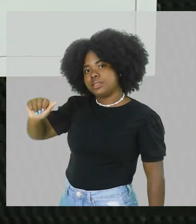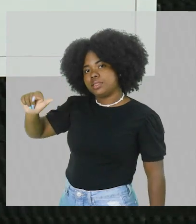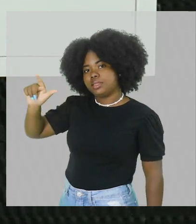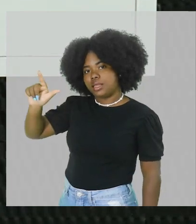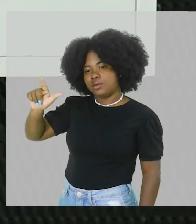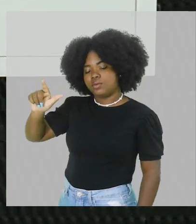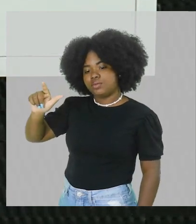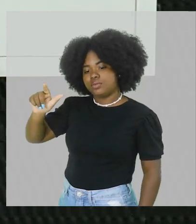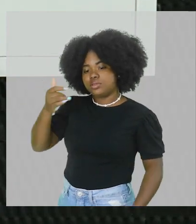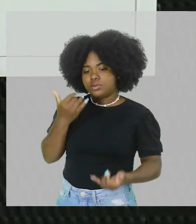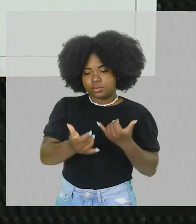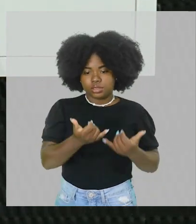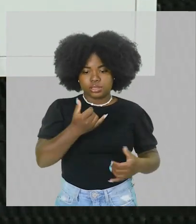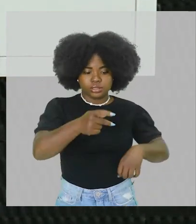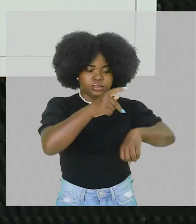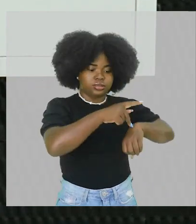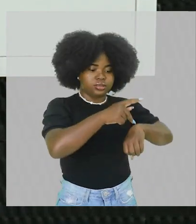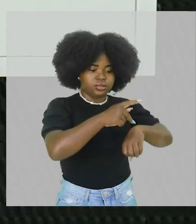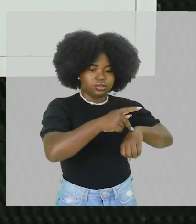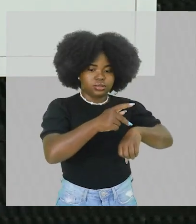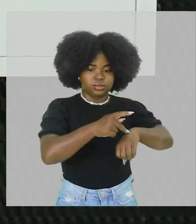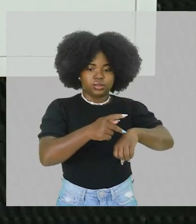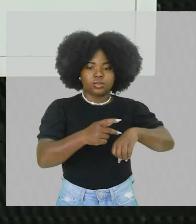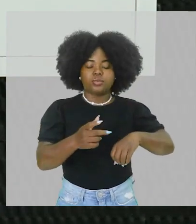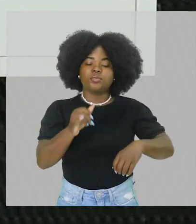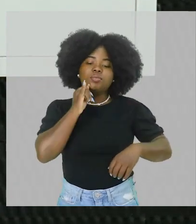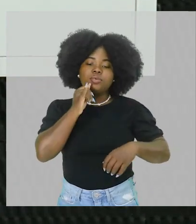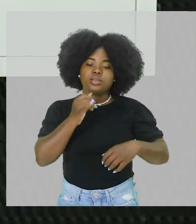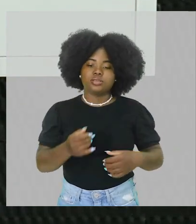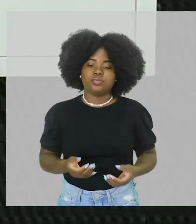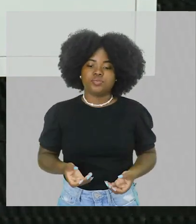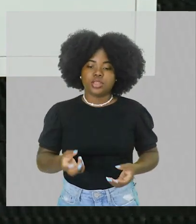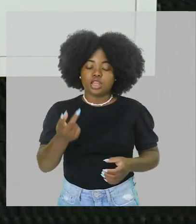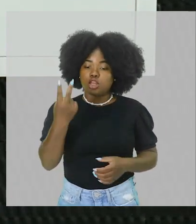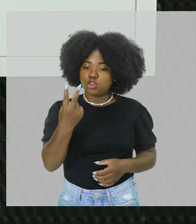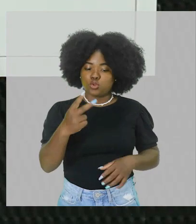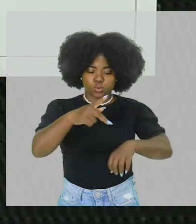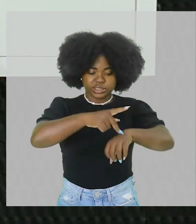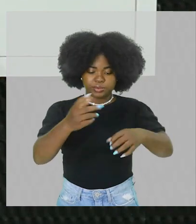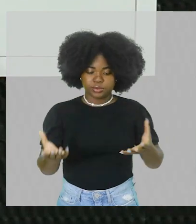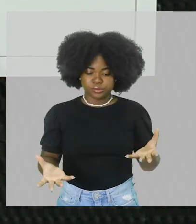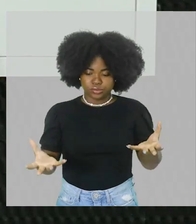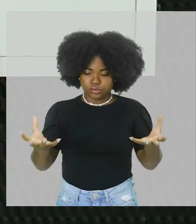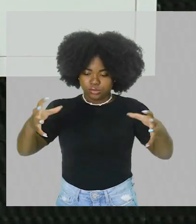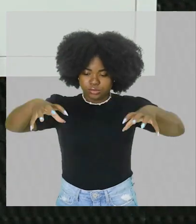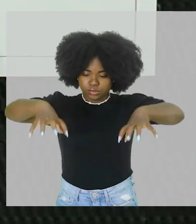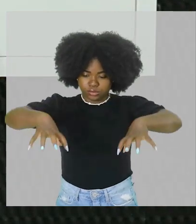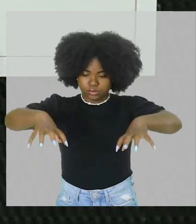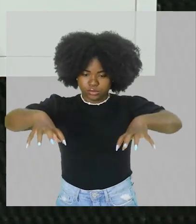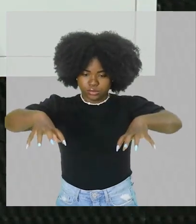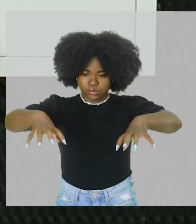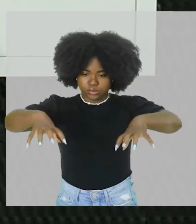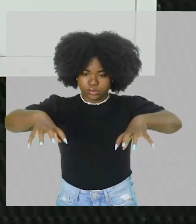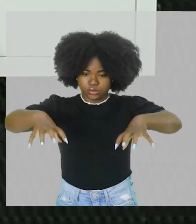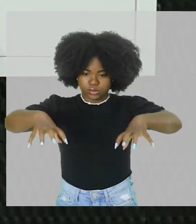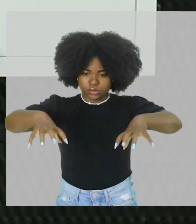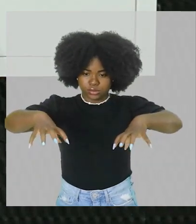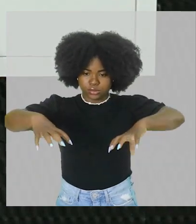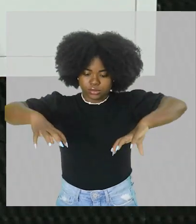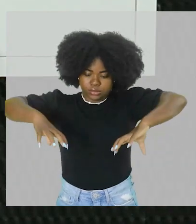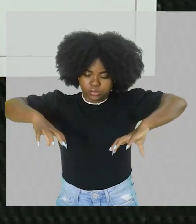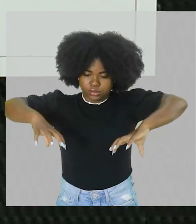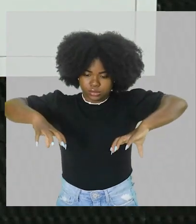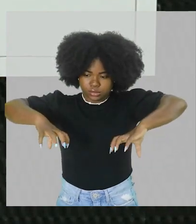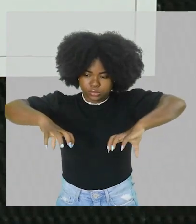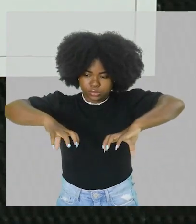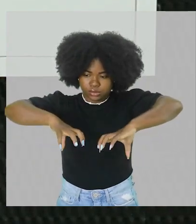idênticos a eles, né? Então, duas pedras desse mesmo metal, eles podem aí se atrair ou se repelir, certo? Vai depender da